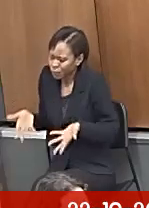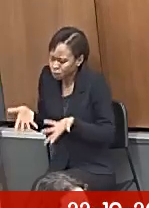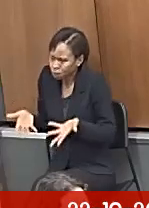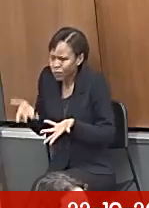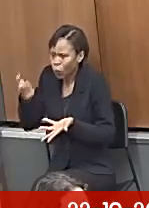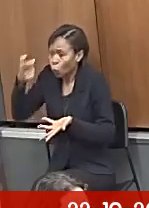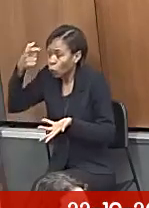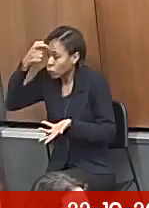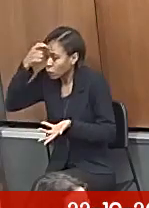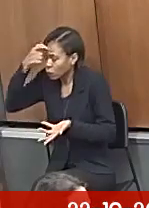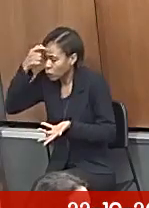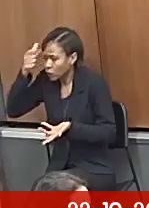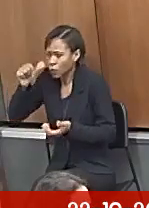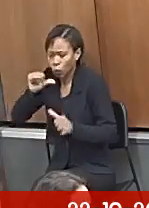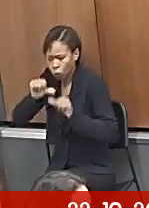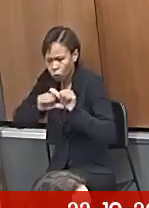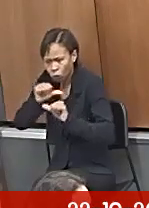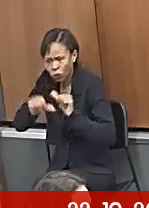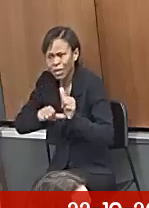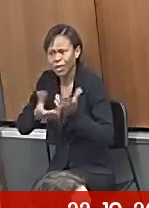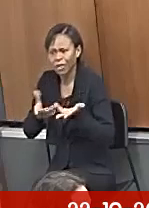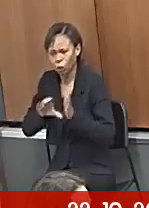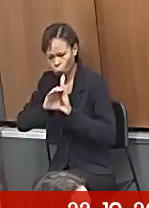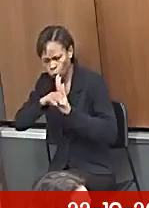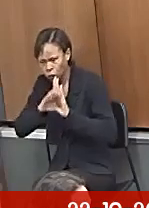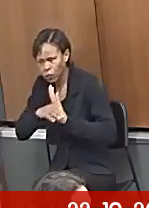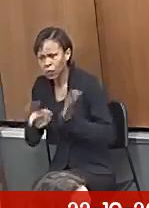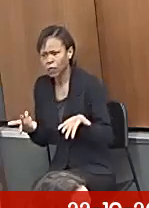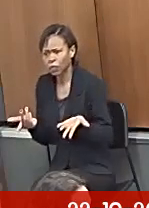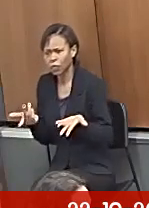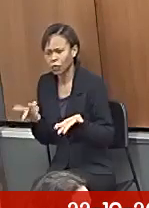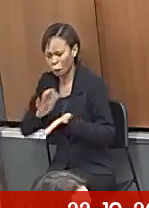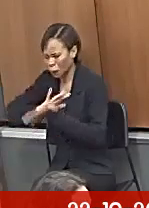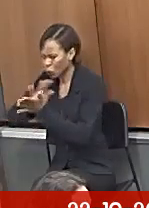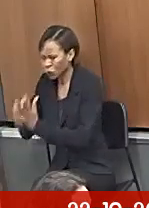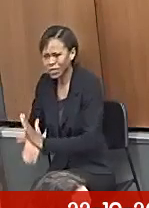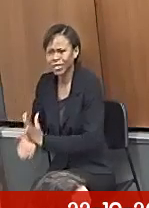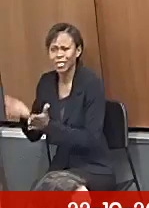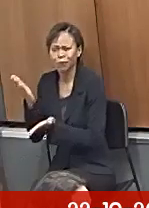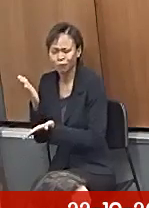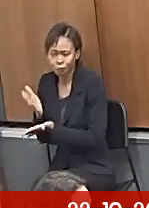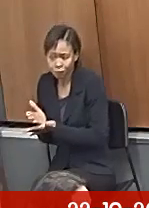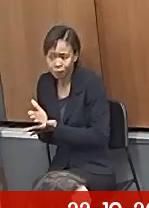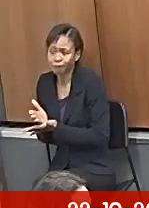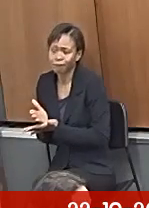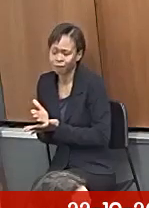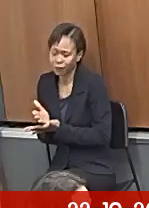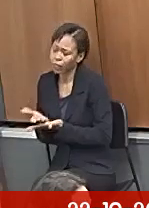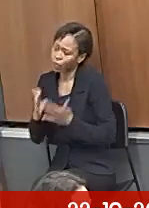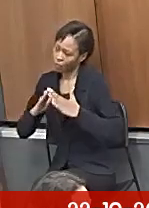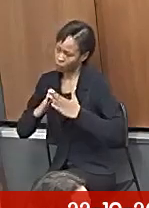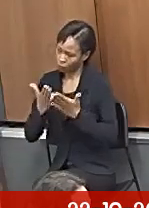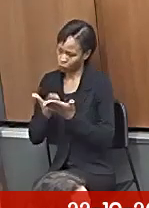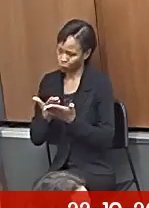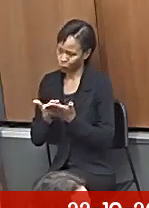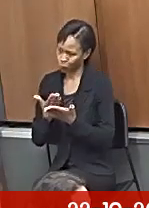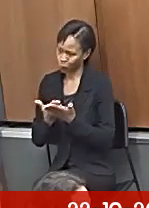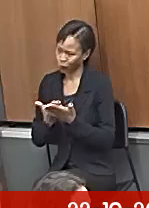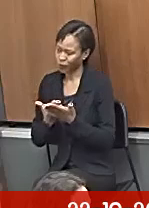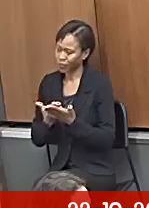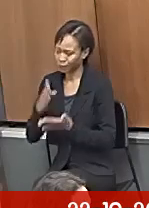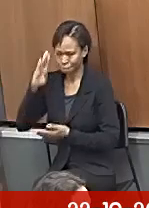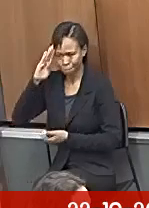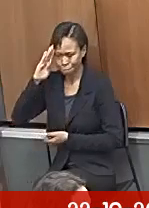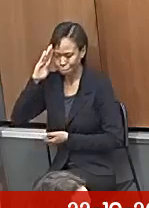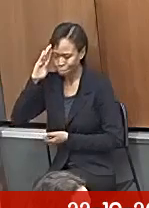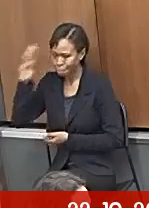conceitos, desaprender preconceitos e proporcionar convivência. Nisso, a escola tem um papel privilegiado e um lugar